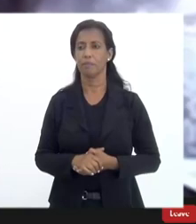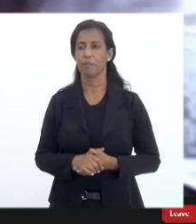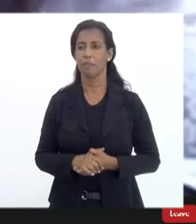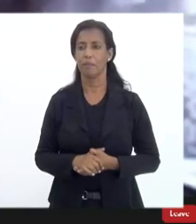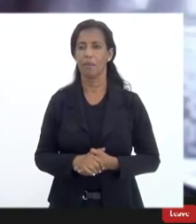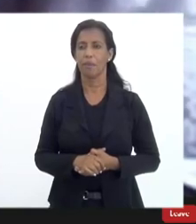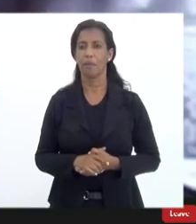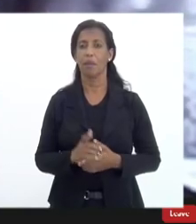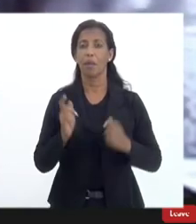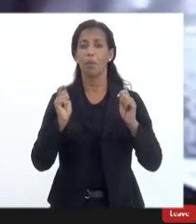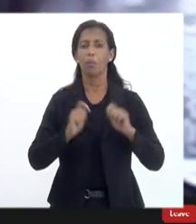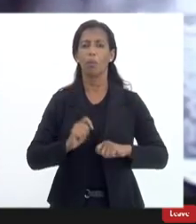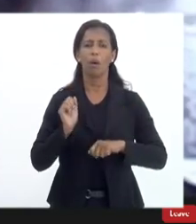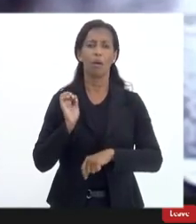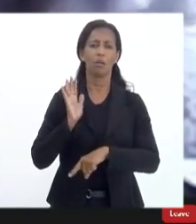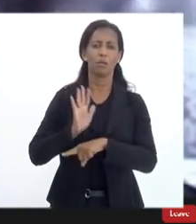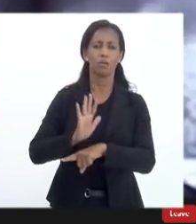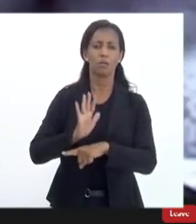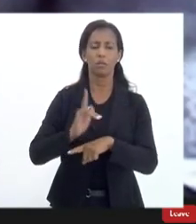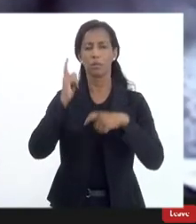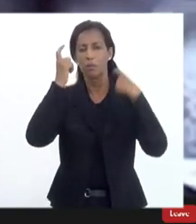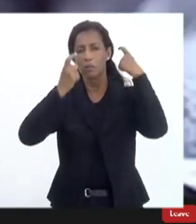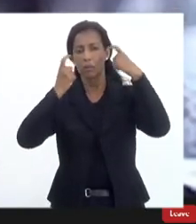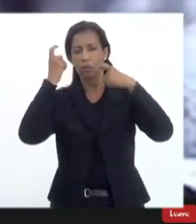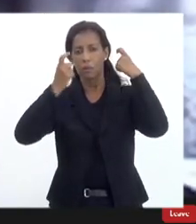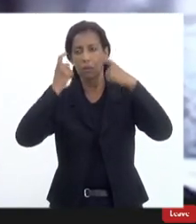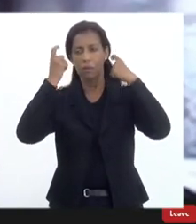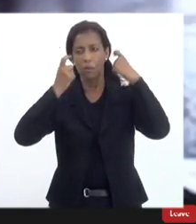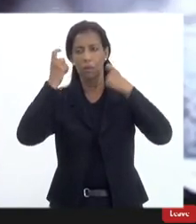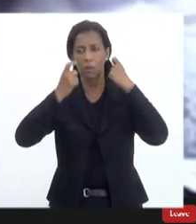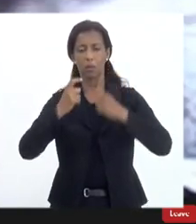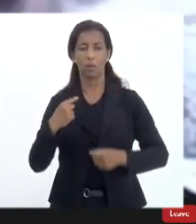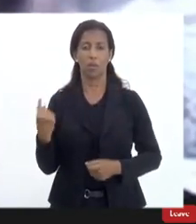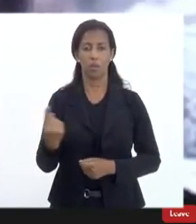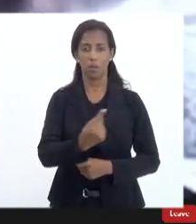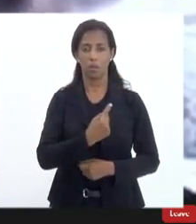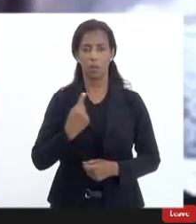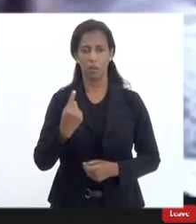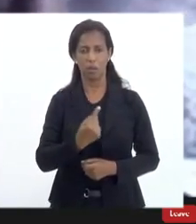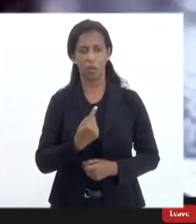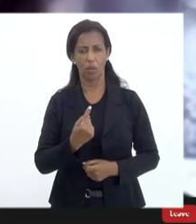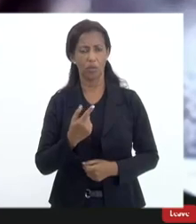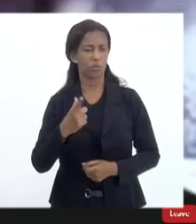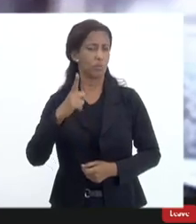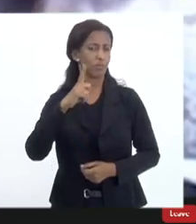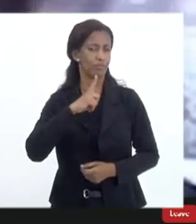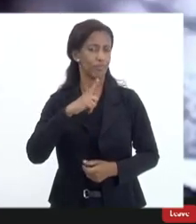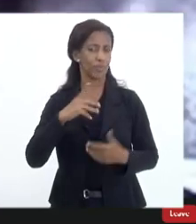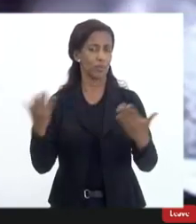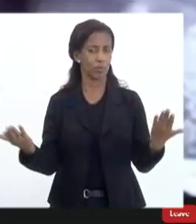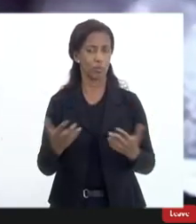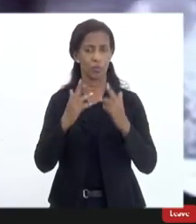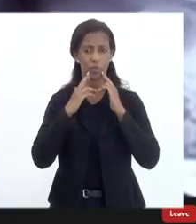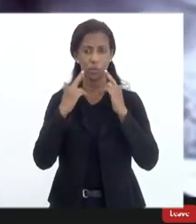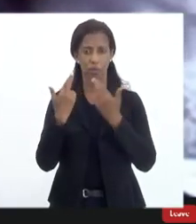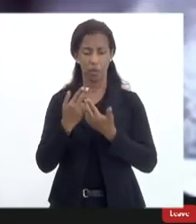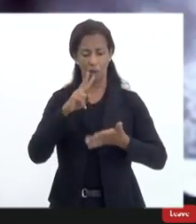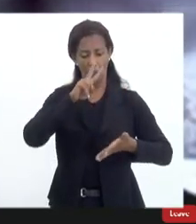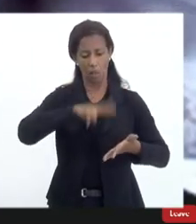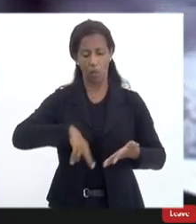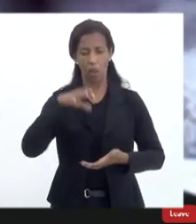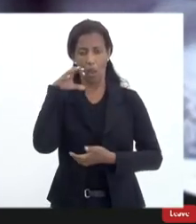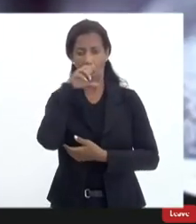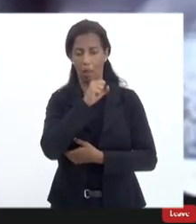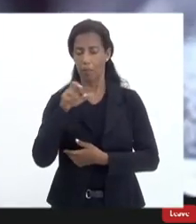poder corroborar com as preocupações que nós estamos e levantamos nessa audiência. Eu vou fazer uma leitura rápida,